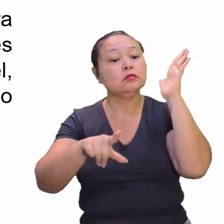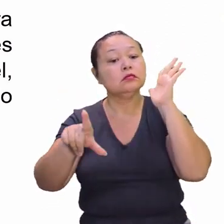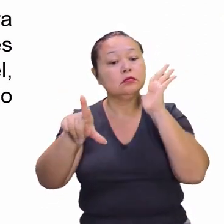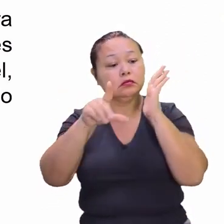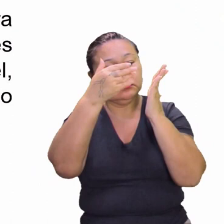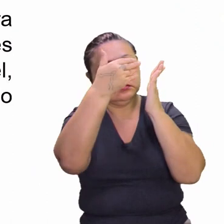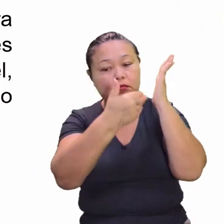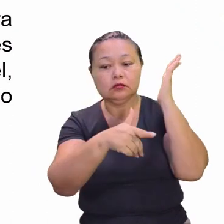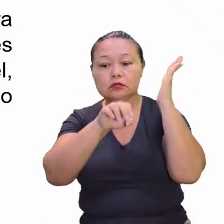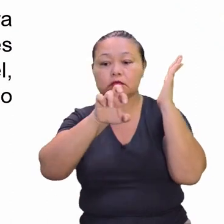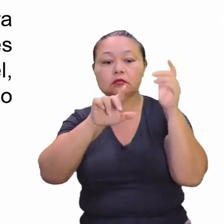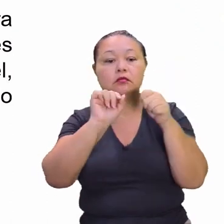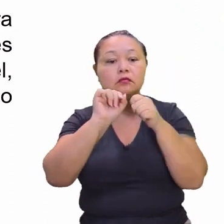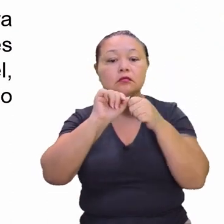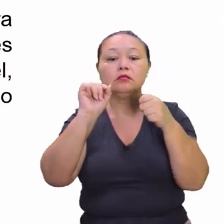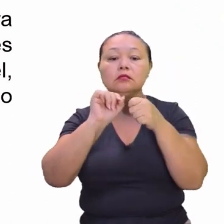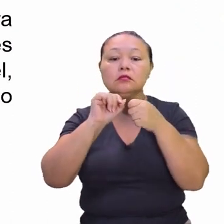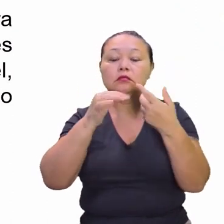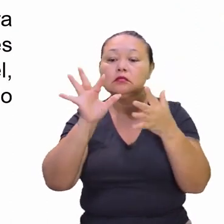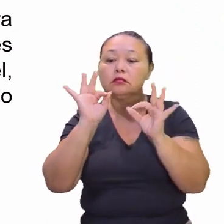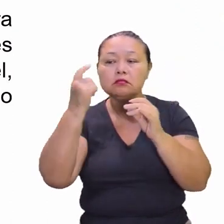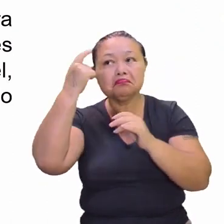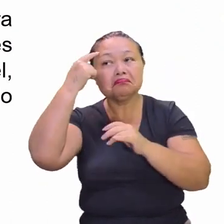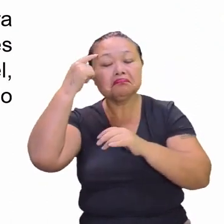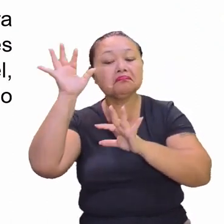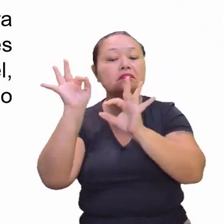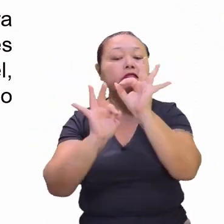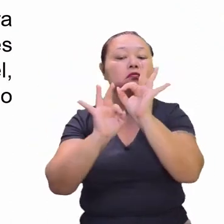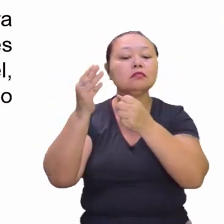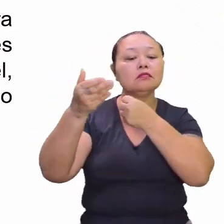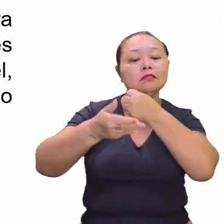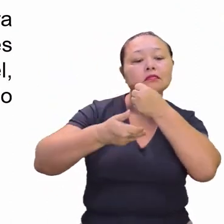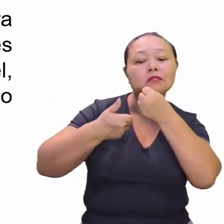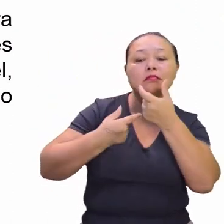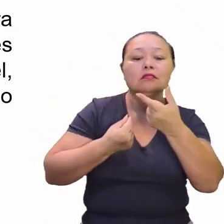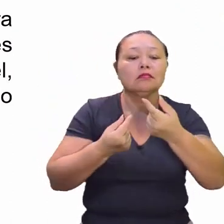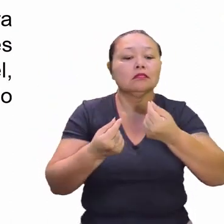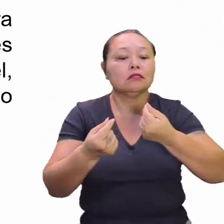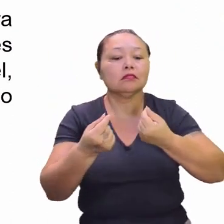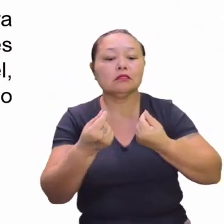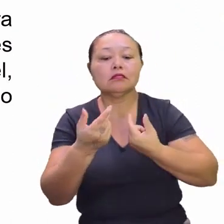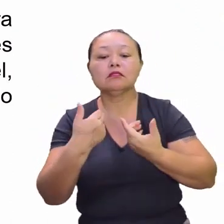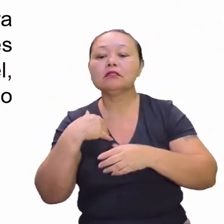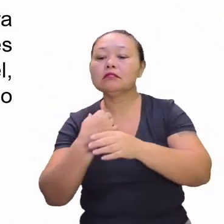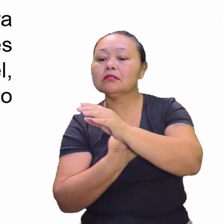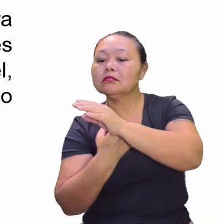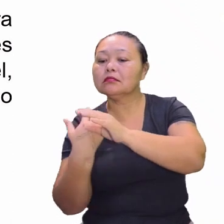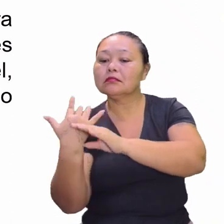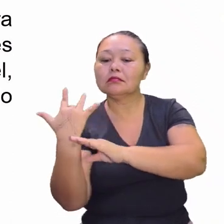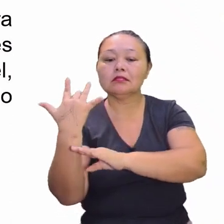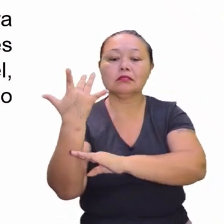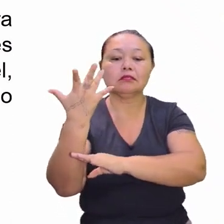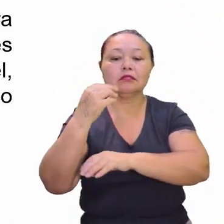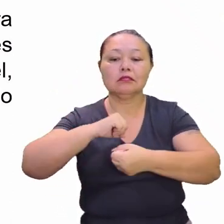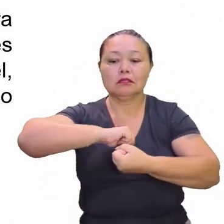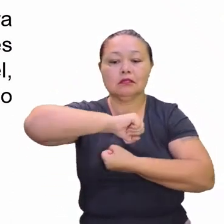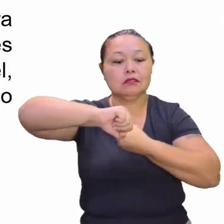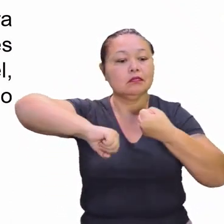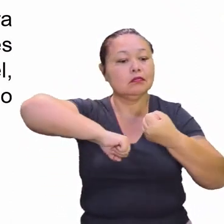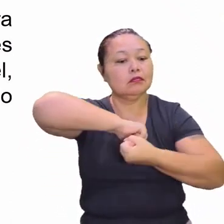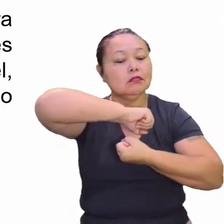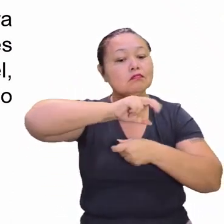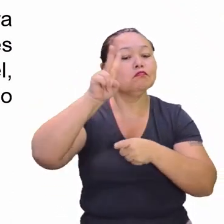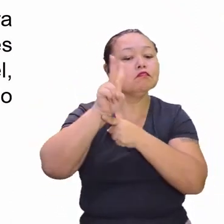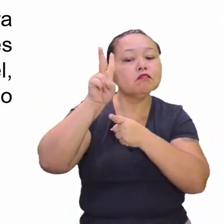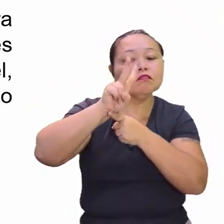madeira de lei é realizada de forma racional, em bases comerciais e de modo ambientalmente